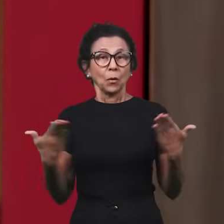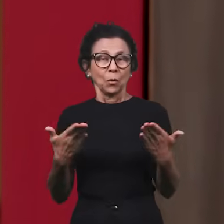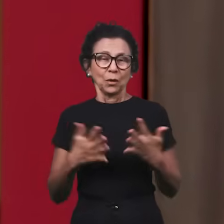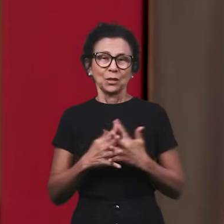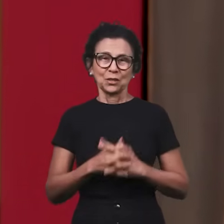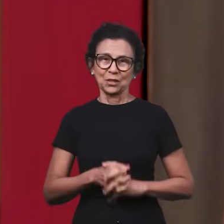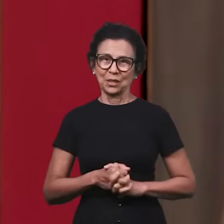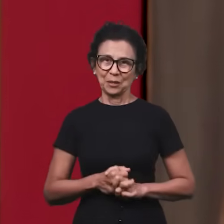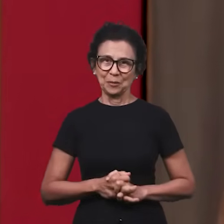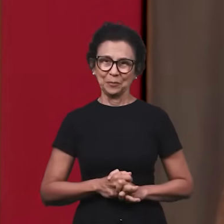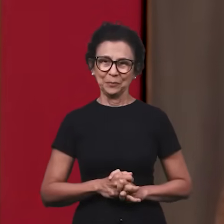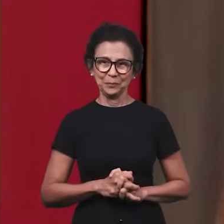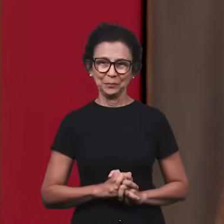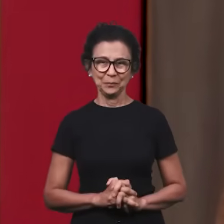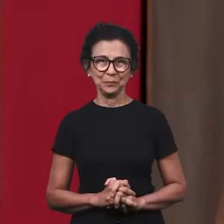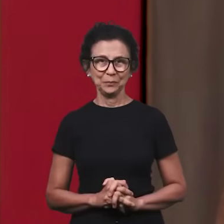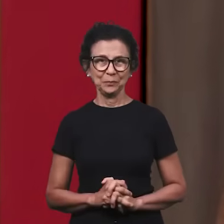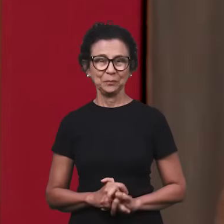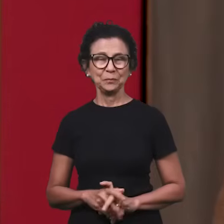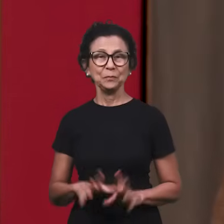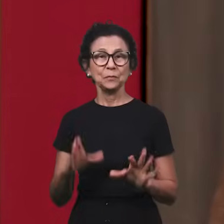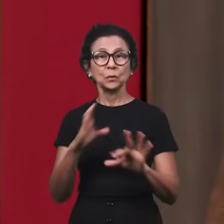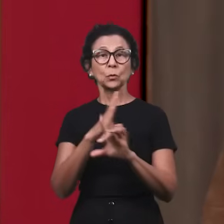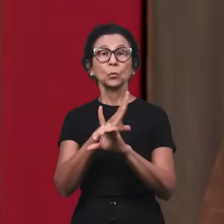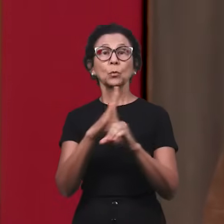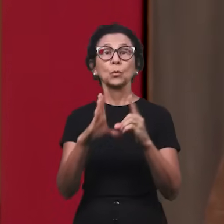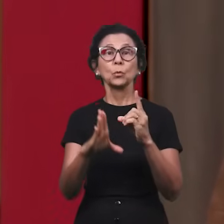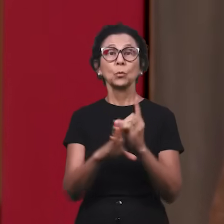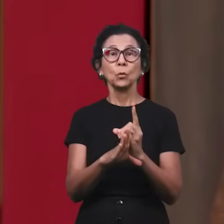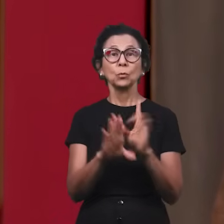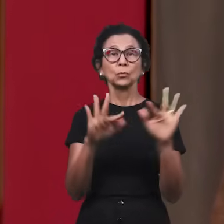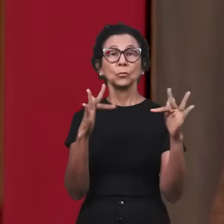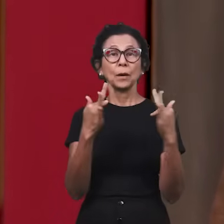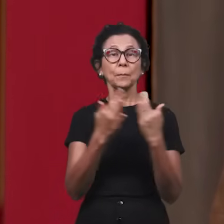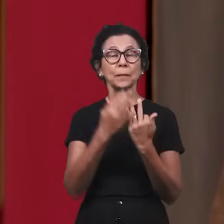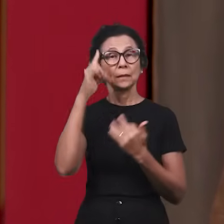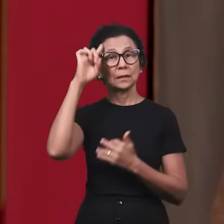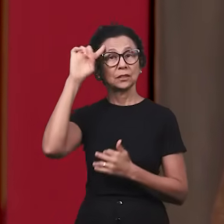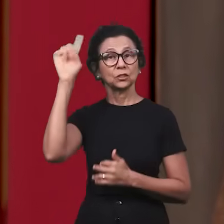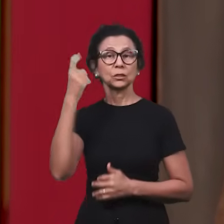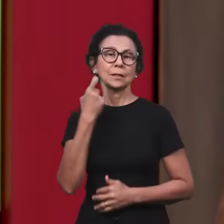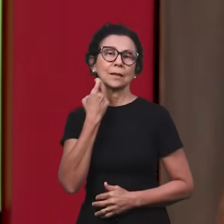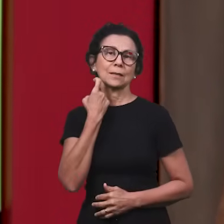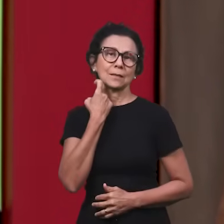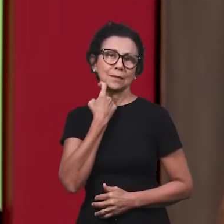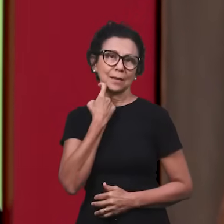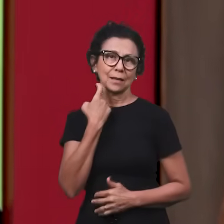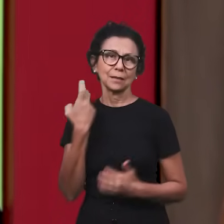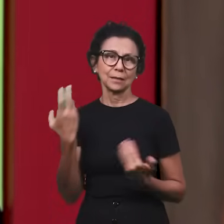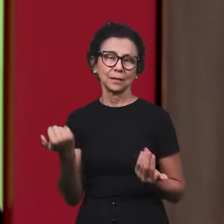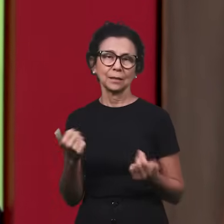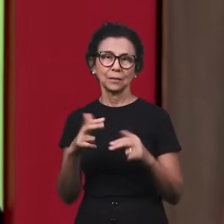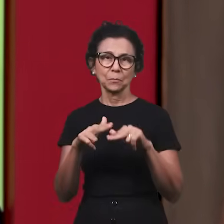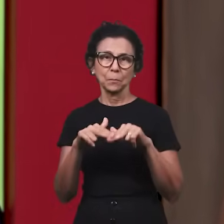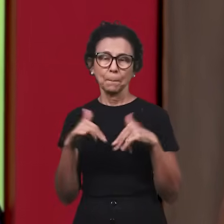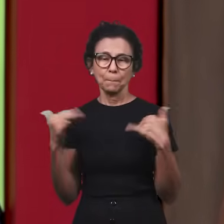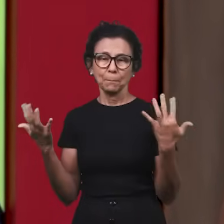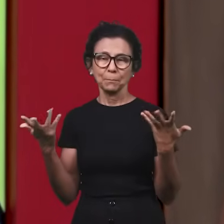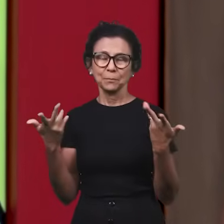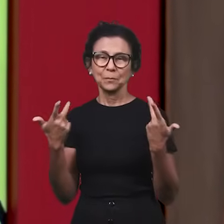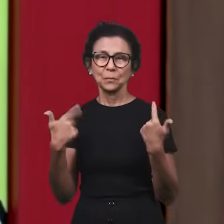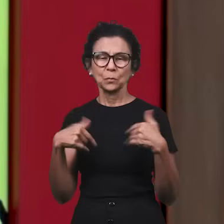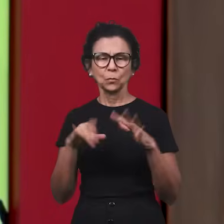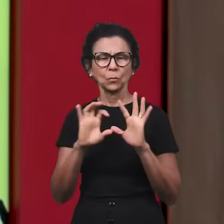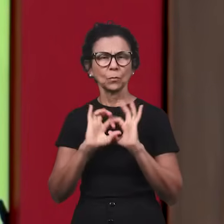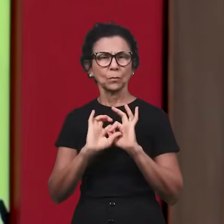Fernanda? Que o Senhor nos concedeu, é o culto no lar, o culto nas sextas-feiras, que é um recurso glorioso para manter a